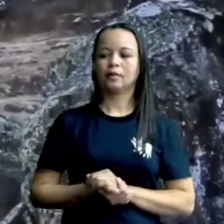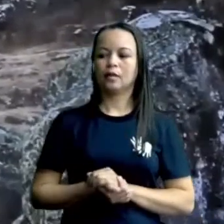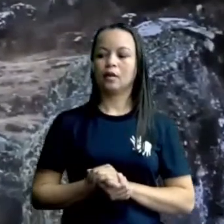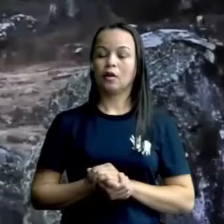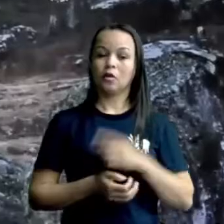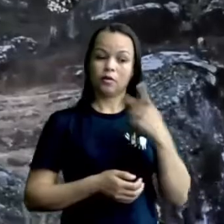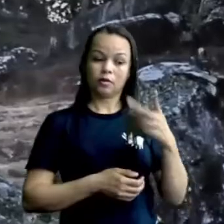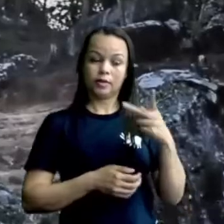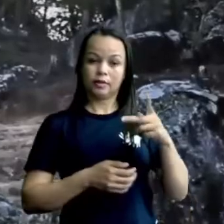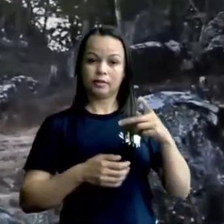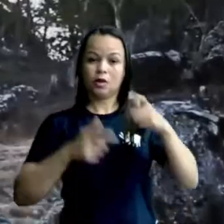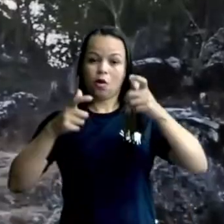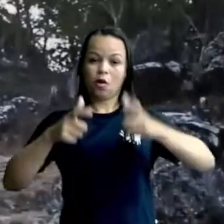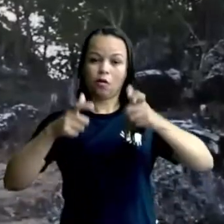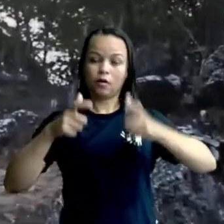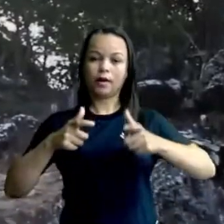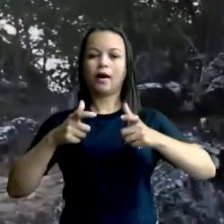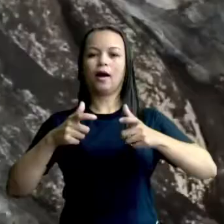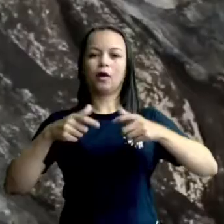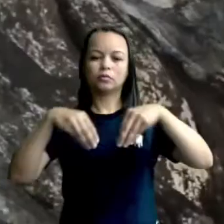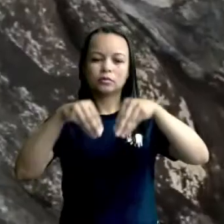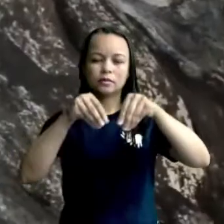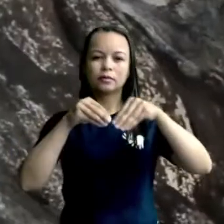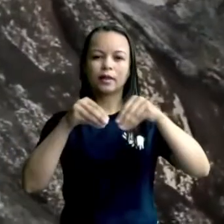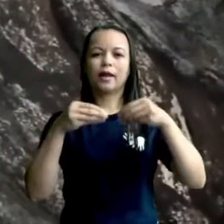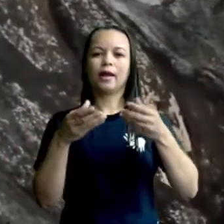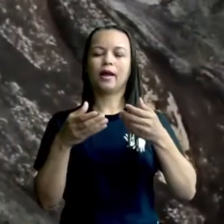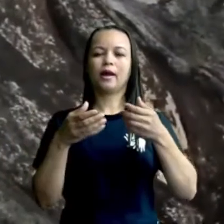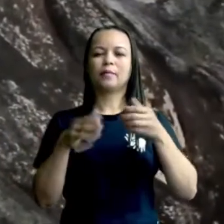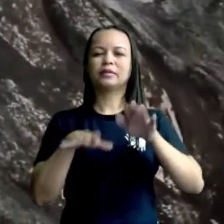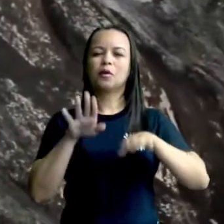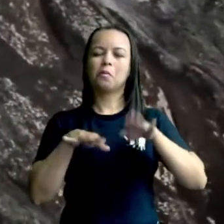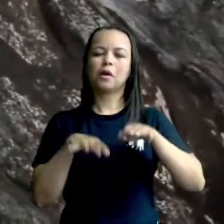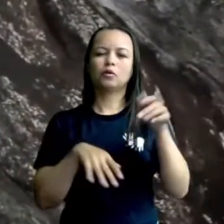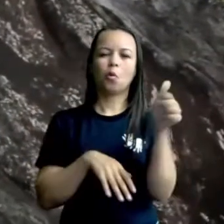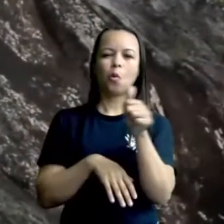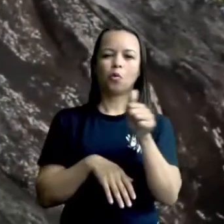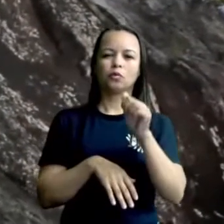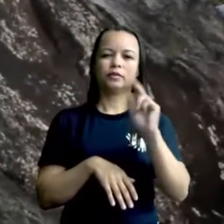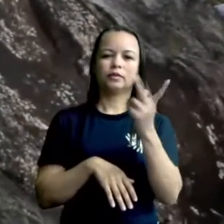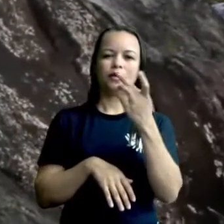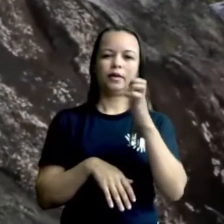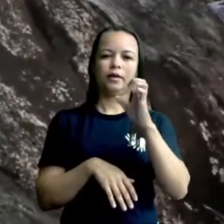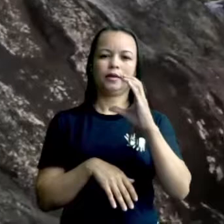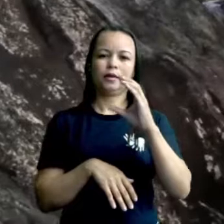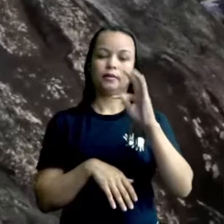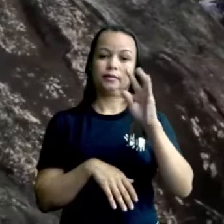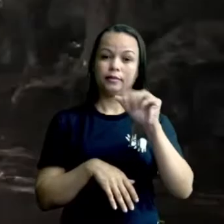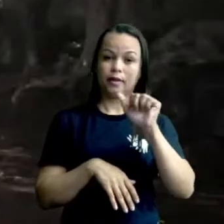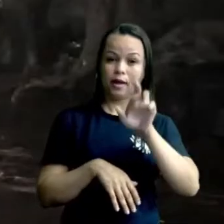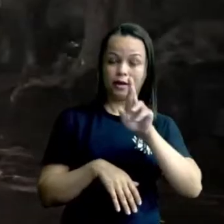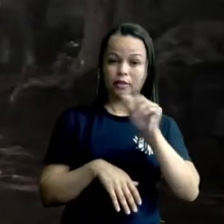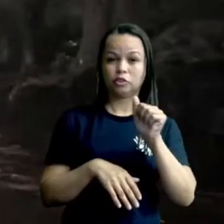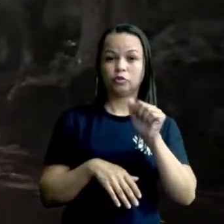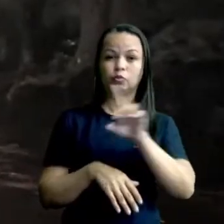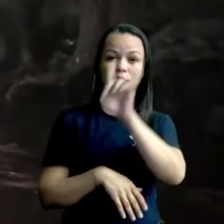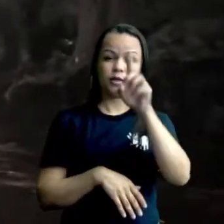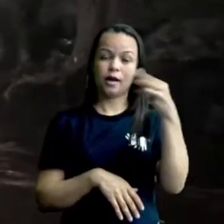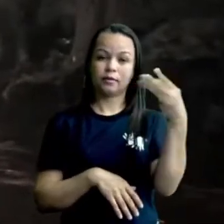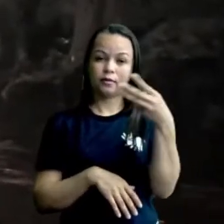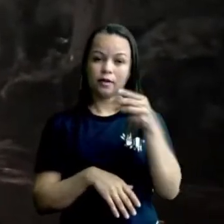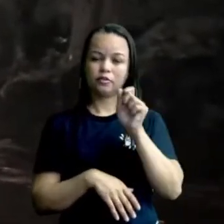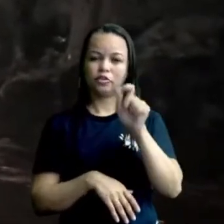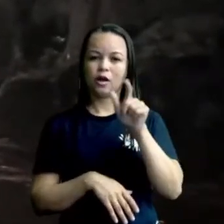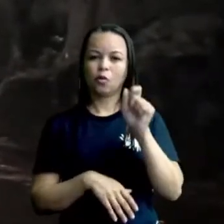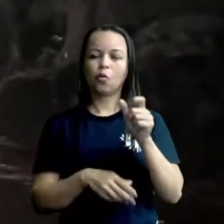Foi nesse pedaço de terra, medindo aproximadamente 11 hectares, que em 3 de agosto de 1645,